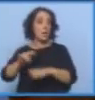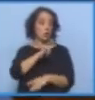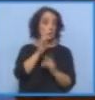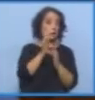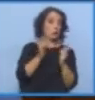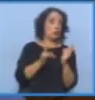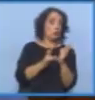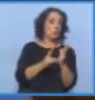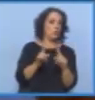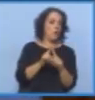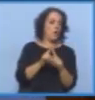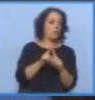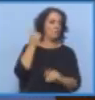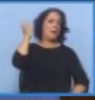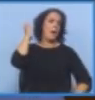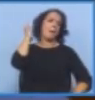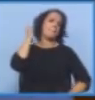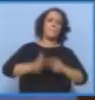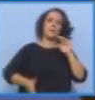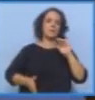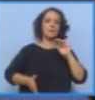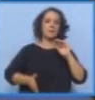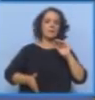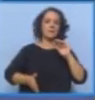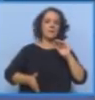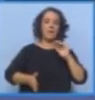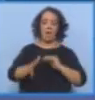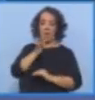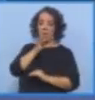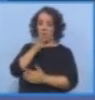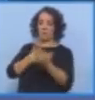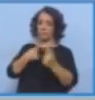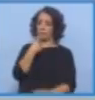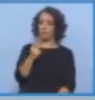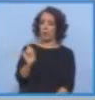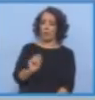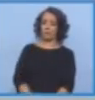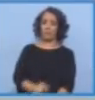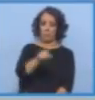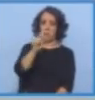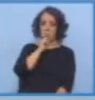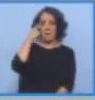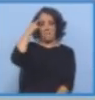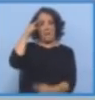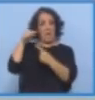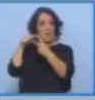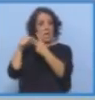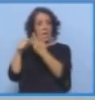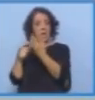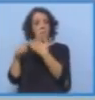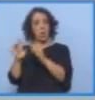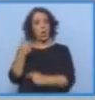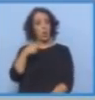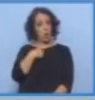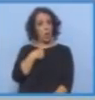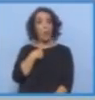diria quase de repente, cortando com todas essas tradições, diz: não, vós podeis estar a pensar isto, mas eu... E não